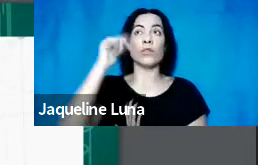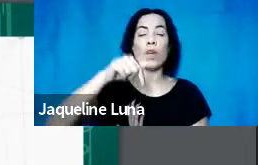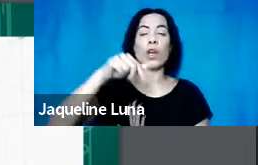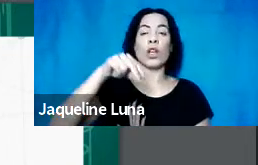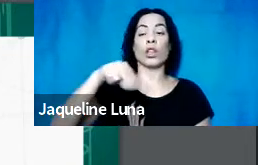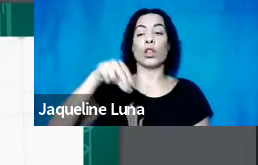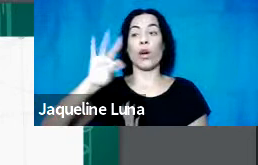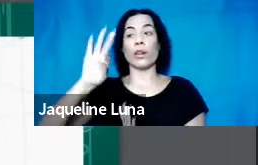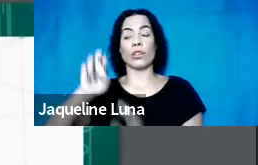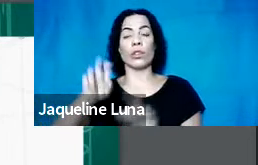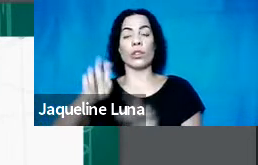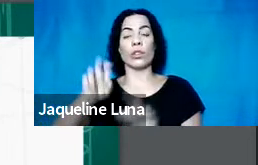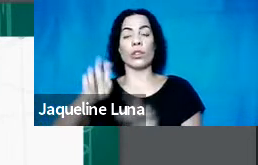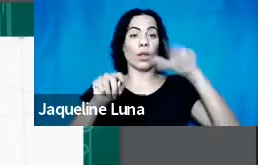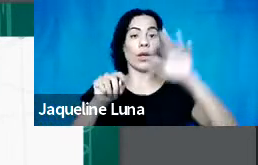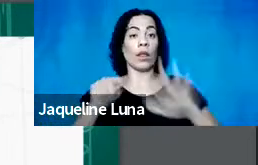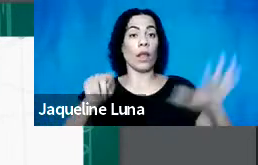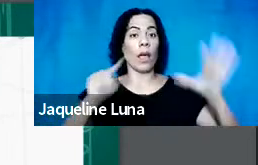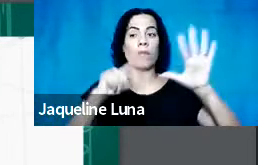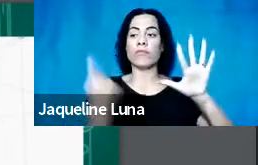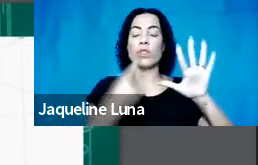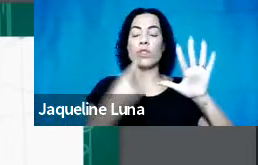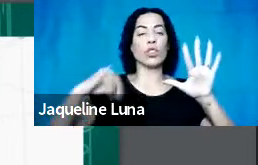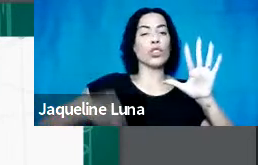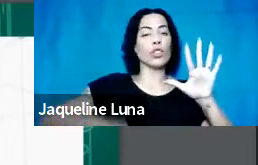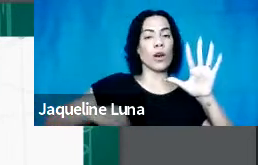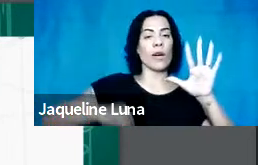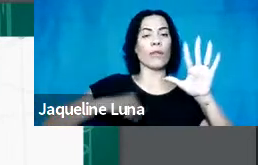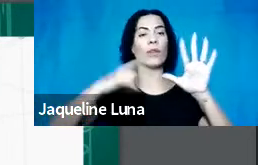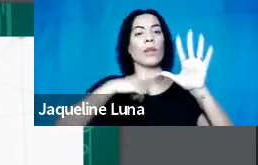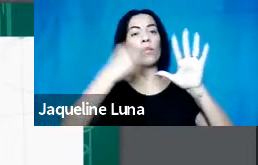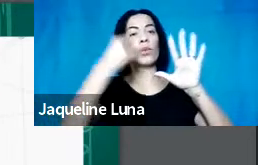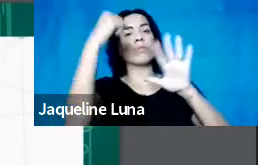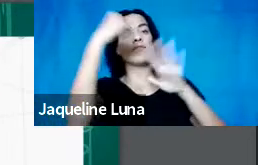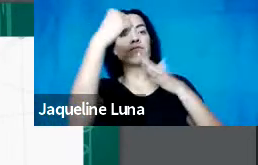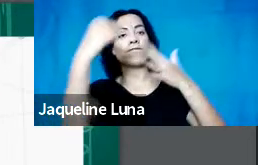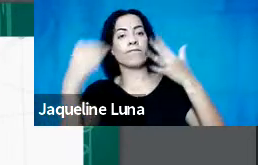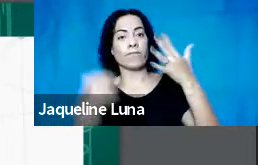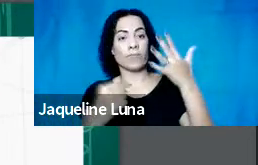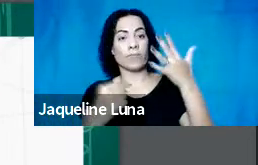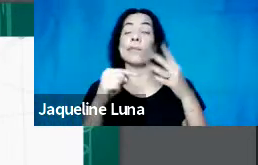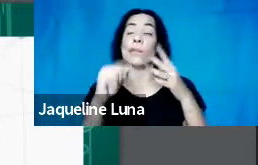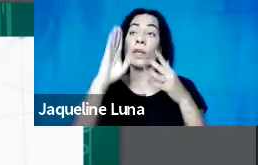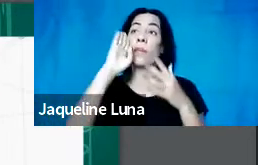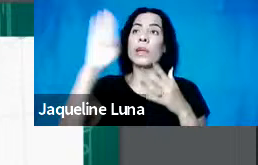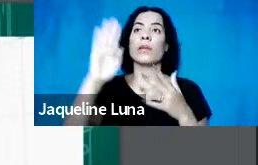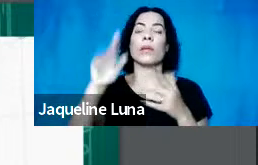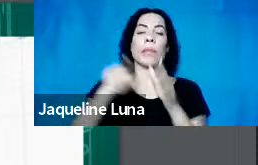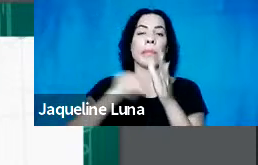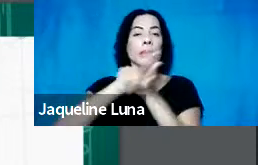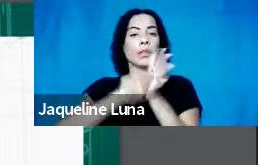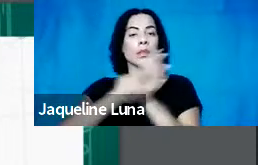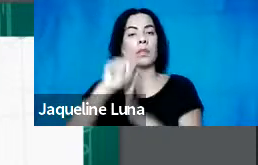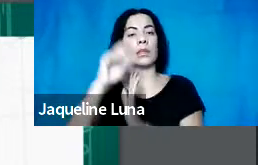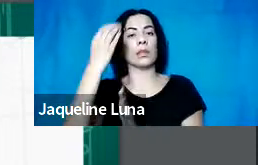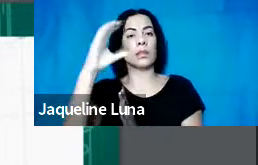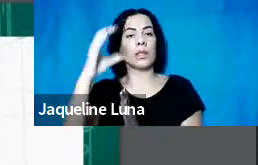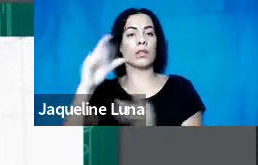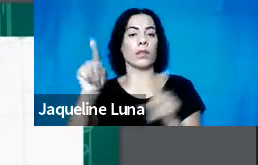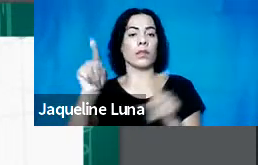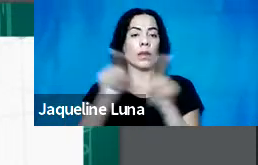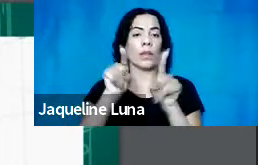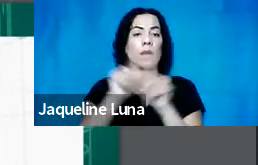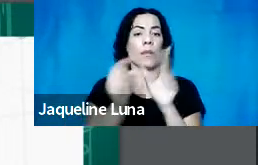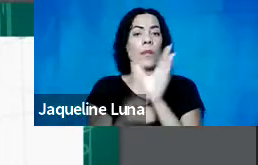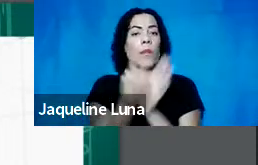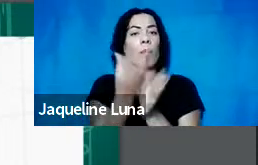nosso país em relação a muitos aspectos, inclusive ao aspecto da pesquisa científica, né, e da própria